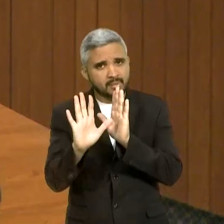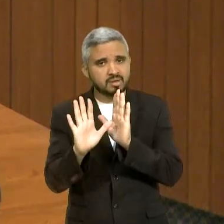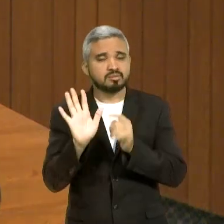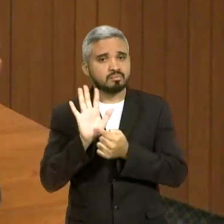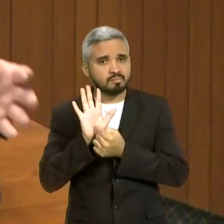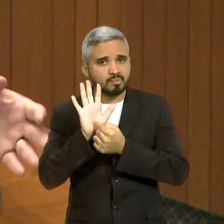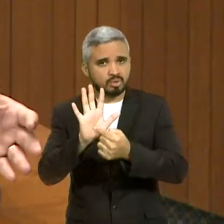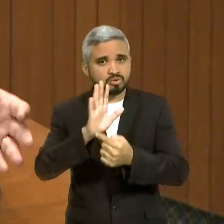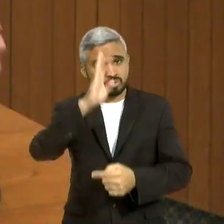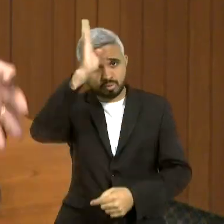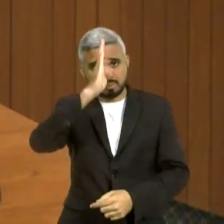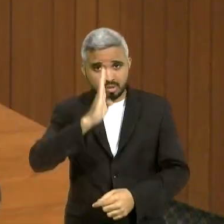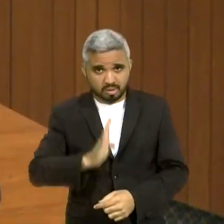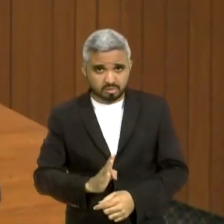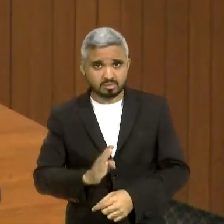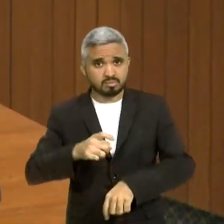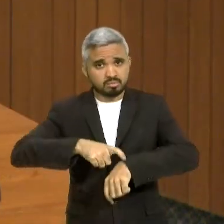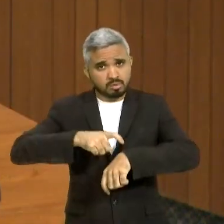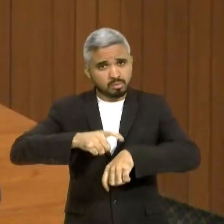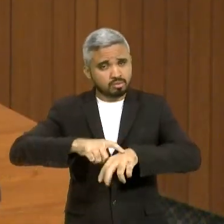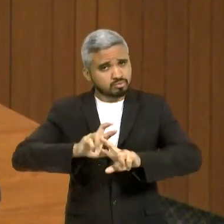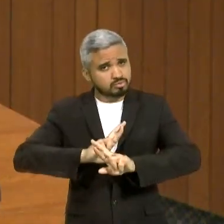momento. No final